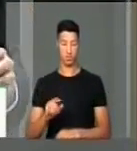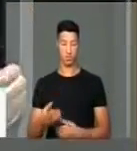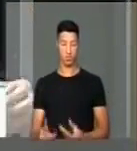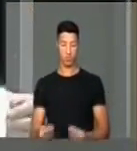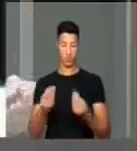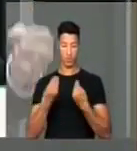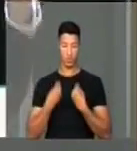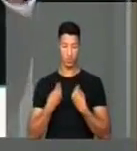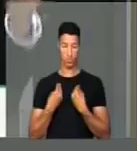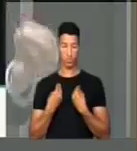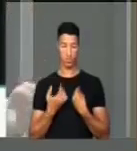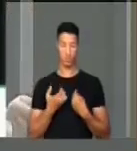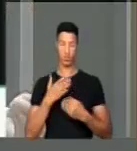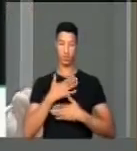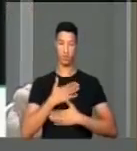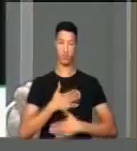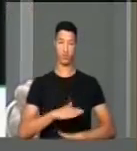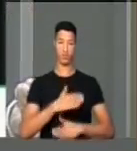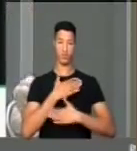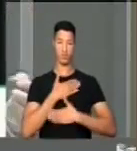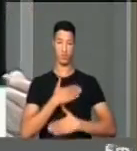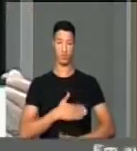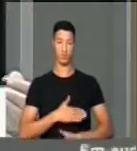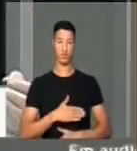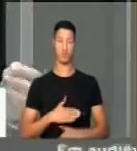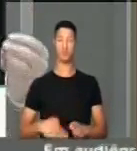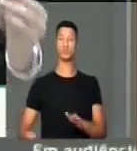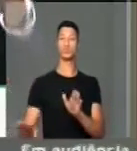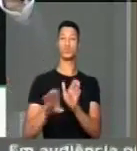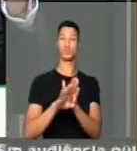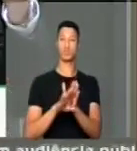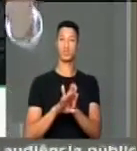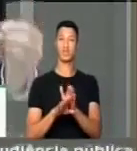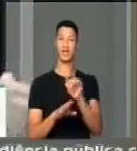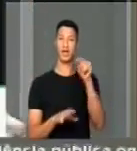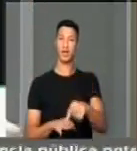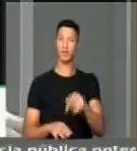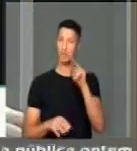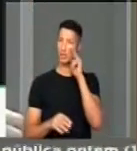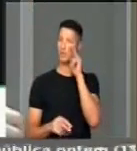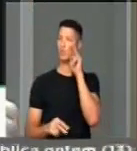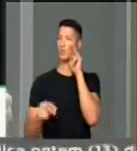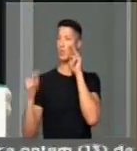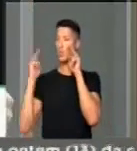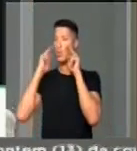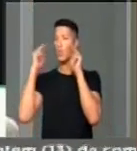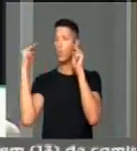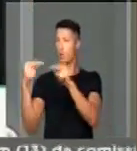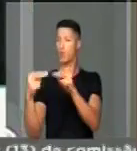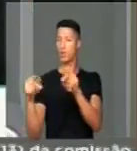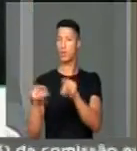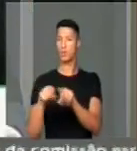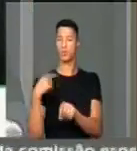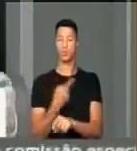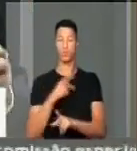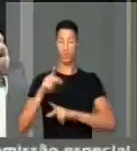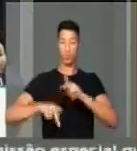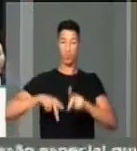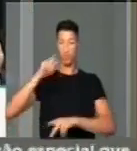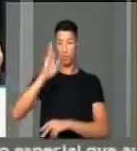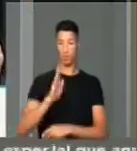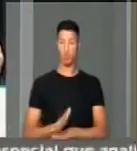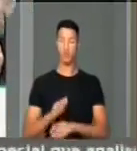nos dá a tranquilidade de chegar aqui, olhando no olho do nosso povo